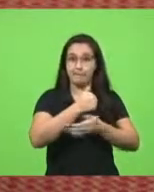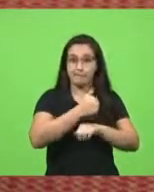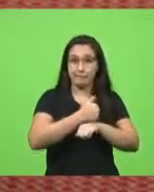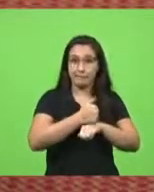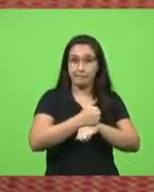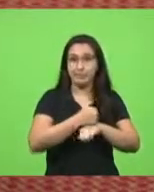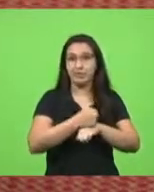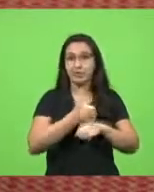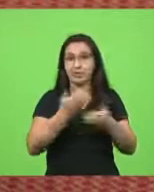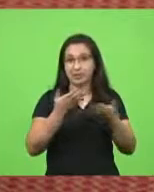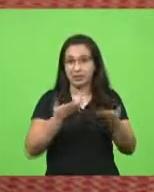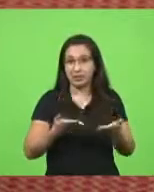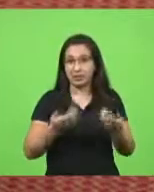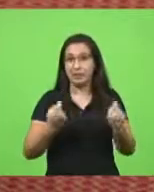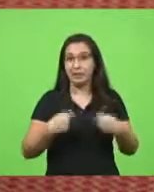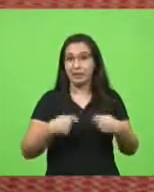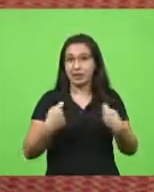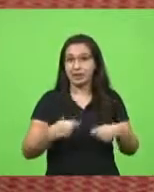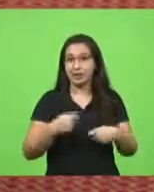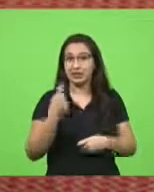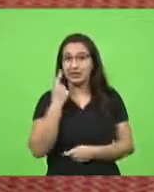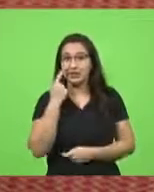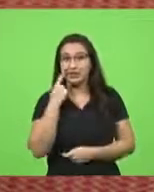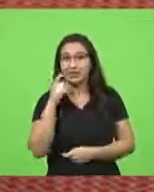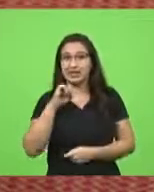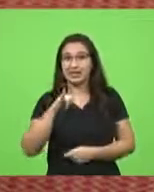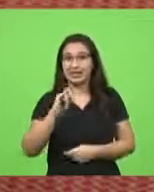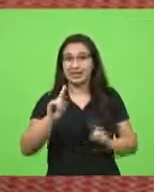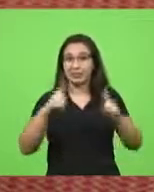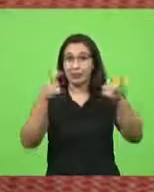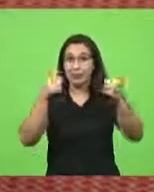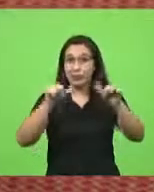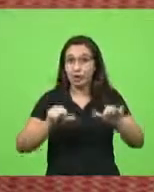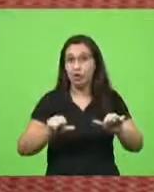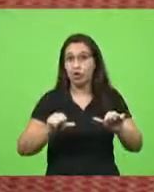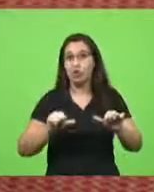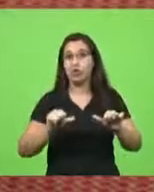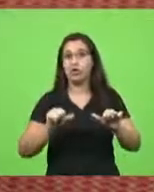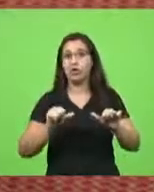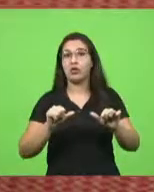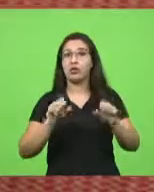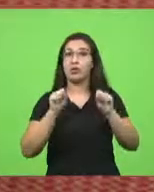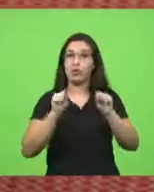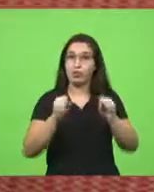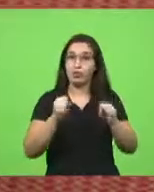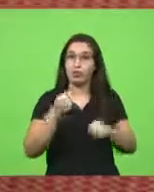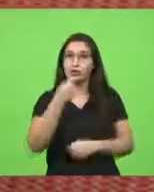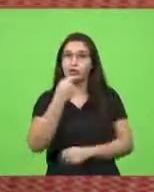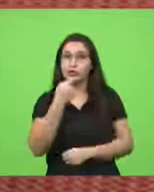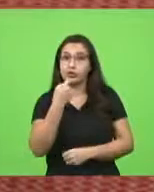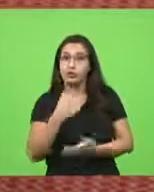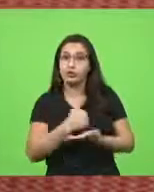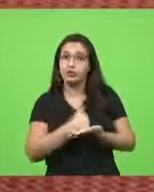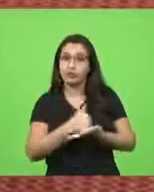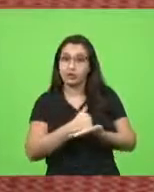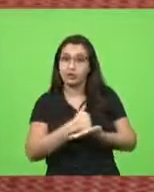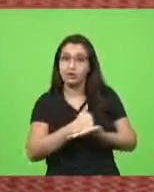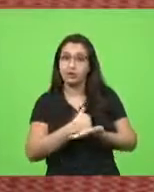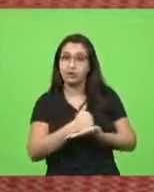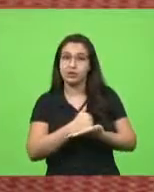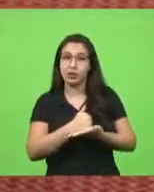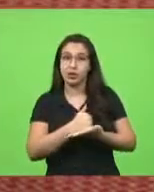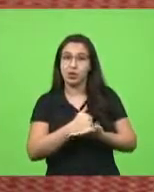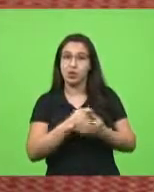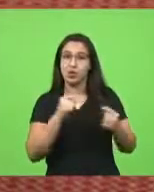se o caso fica mais grave ou não fica. Se agravar, tem a medicação. Ontem, o